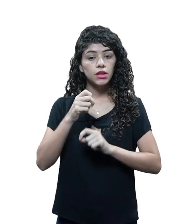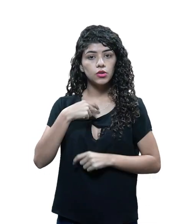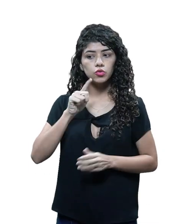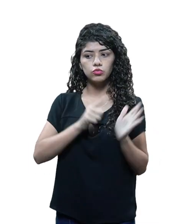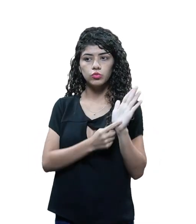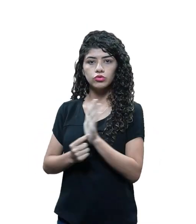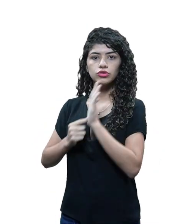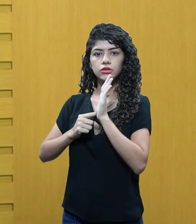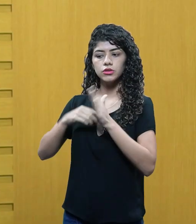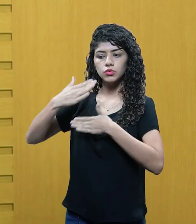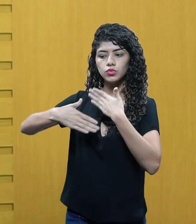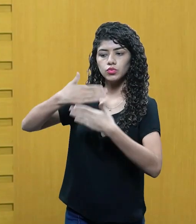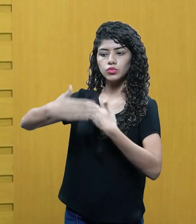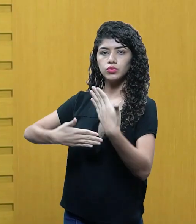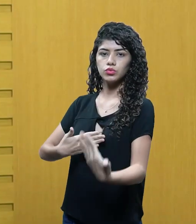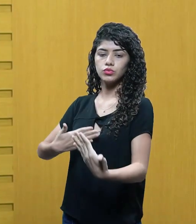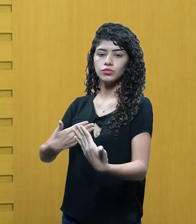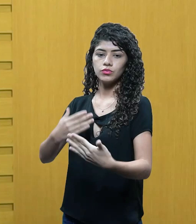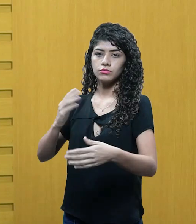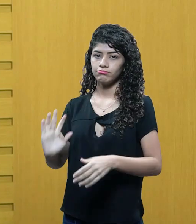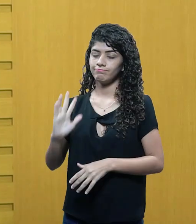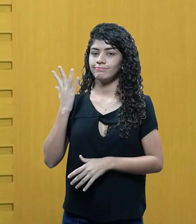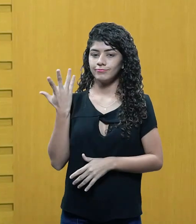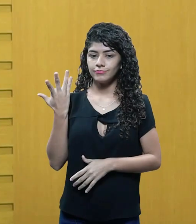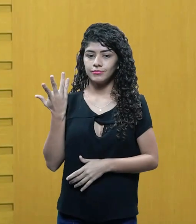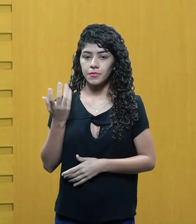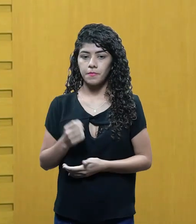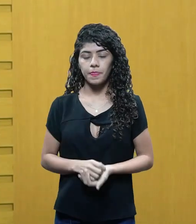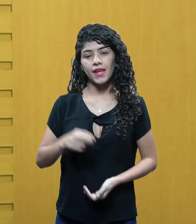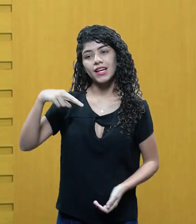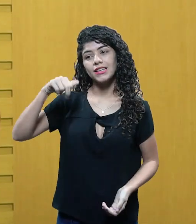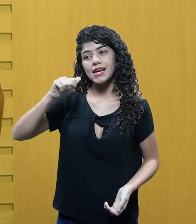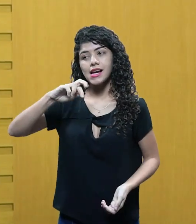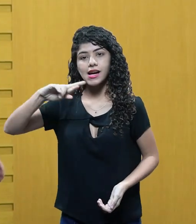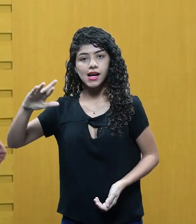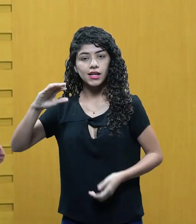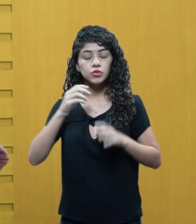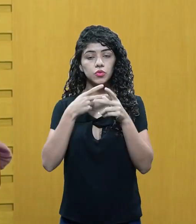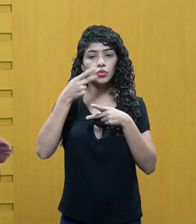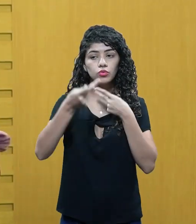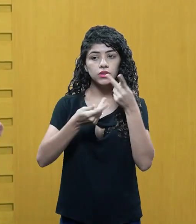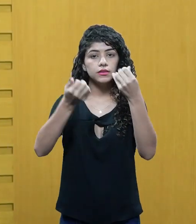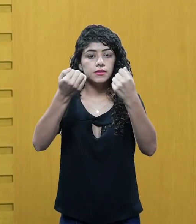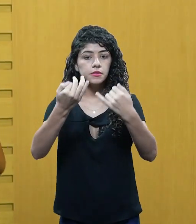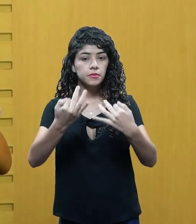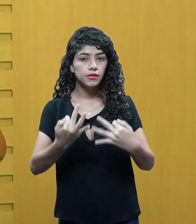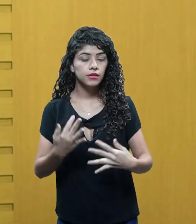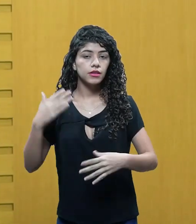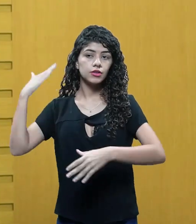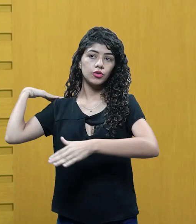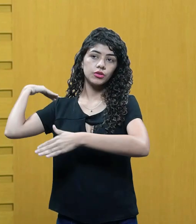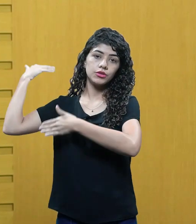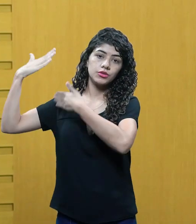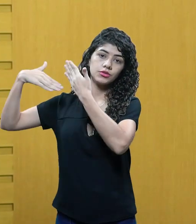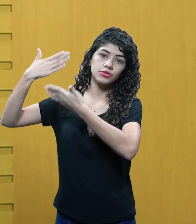vou mostrando progressão por progressão daquela ação dramática. E narrar, não, eu falo, tem até essa